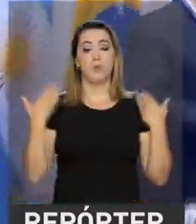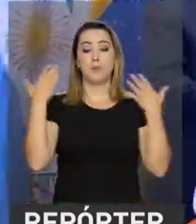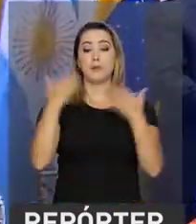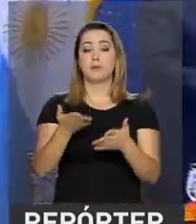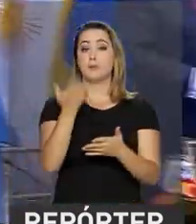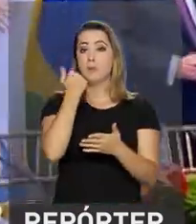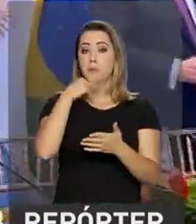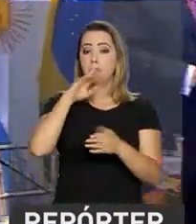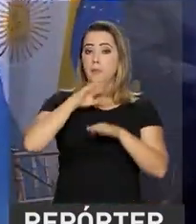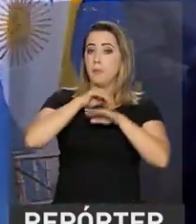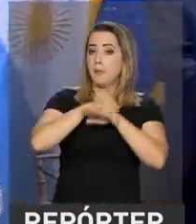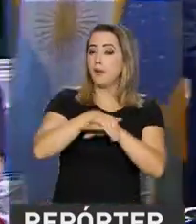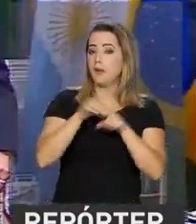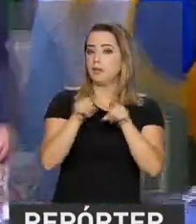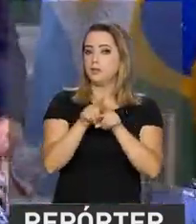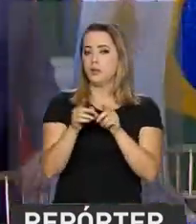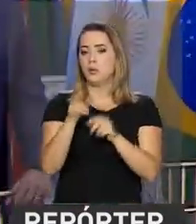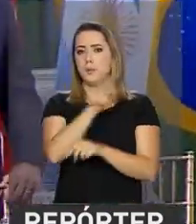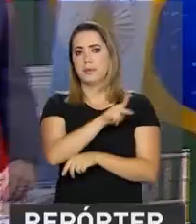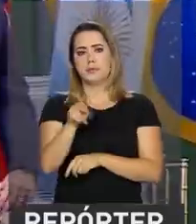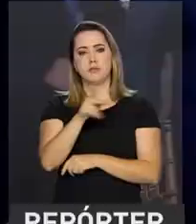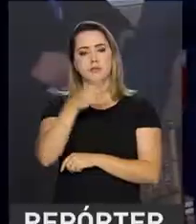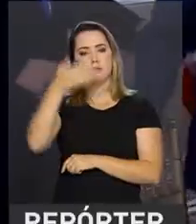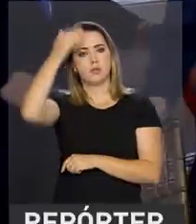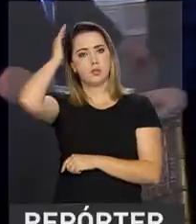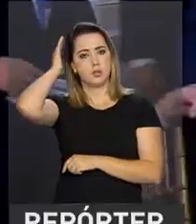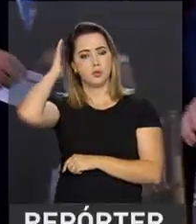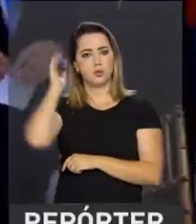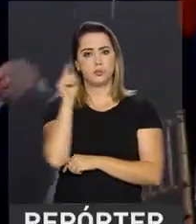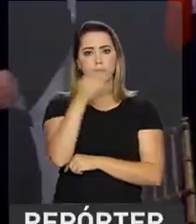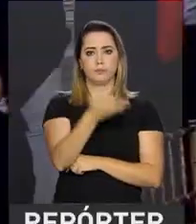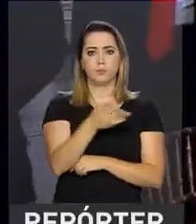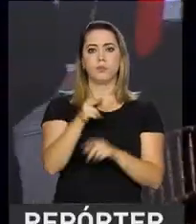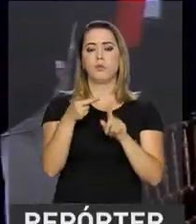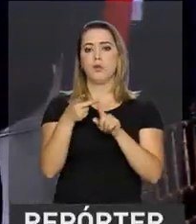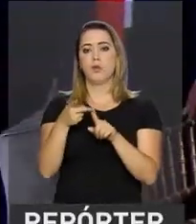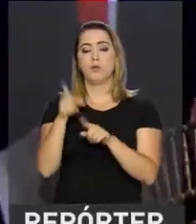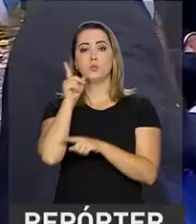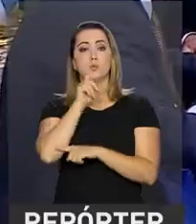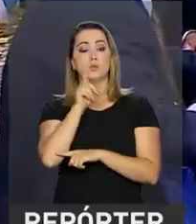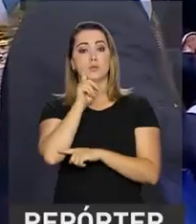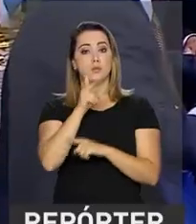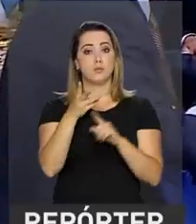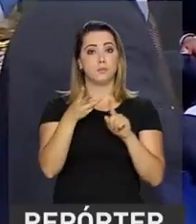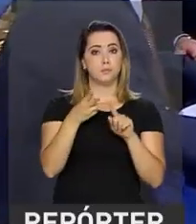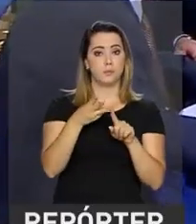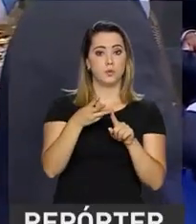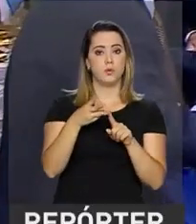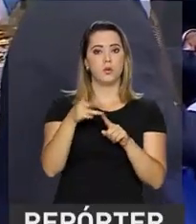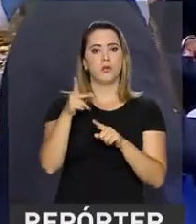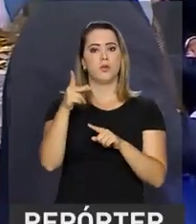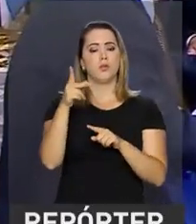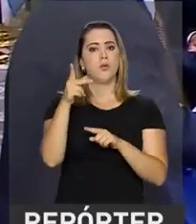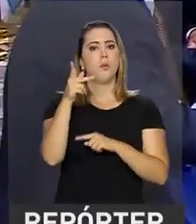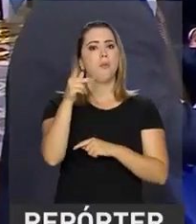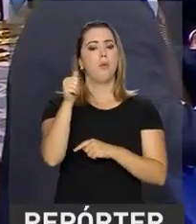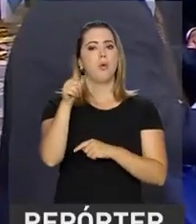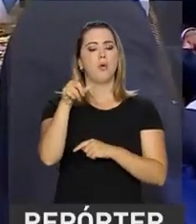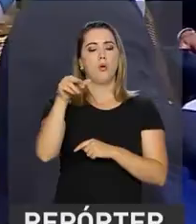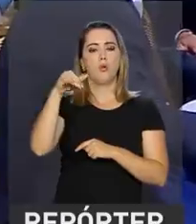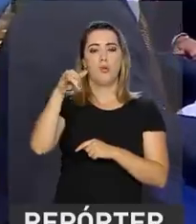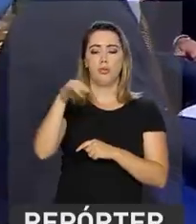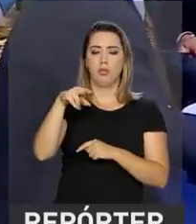Participaram do jantar os presidentes do Brasil, Michel Temer, dos Estados Unidos, Donald Trump, da Colômbia, Juan Manuel Santos,